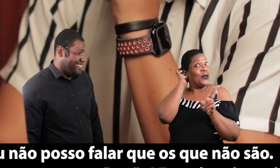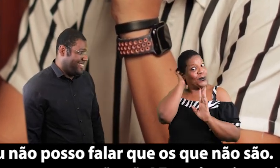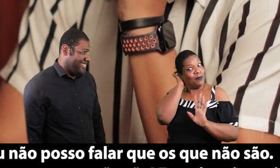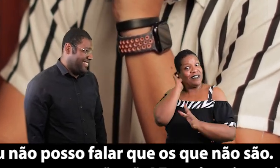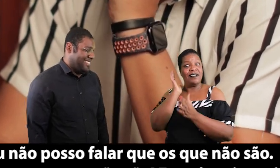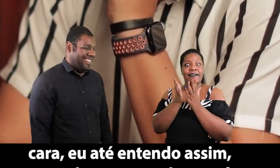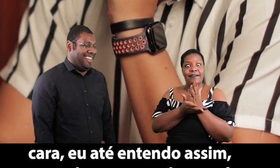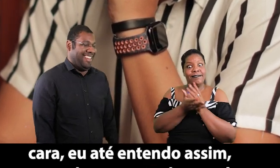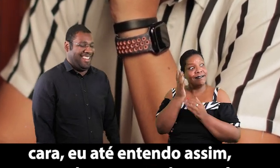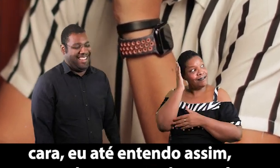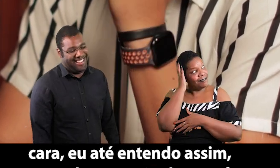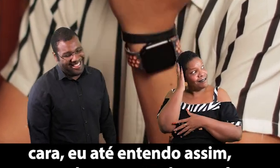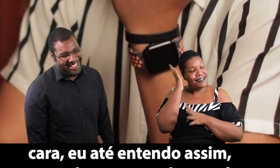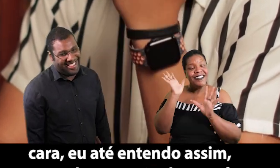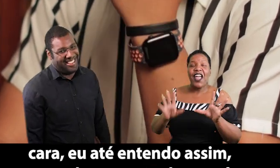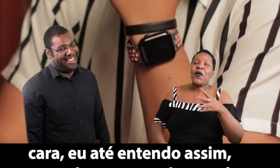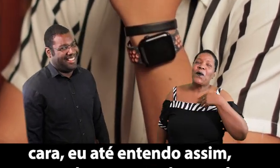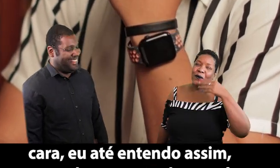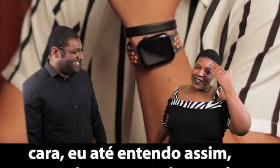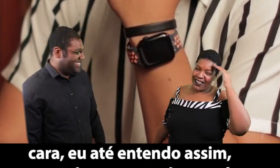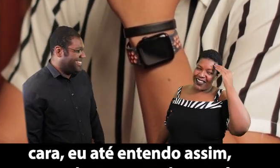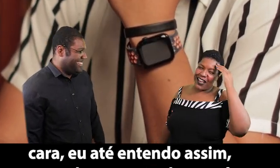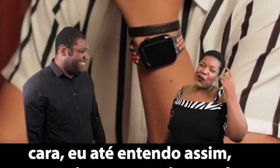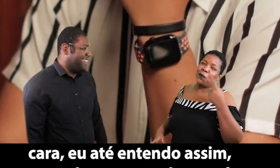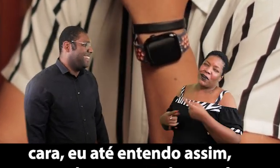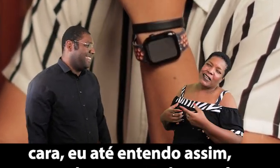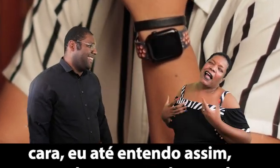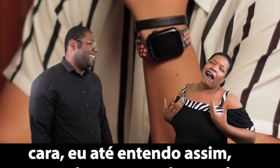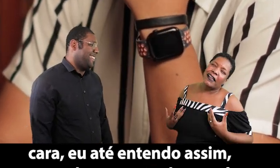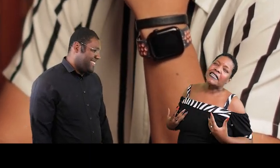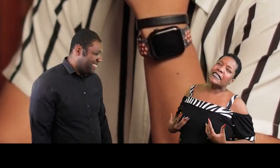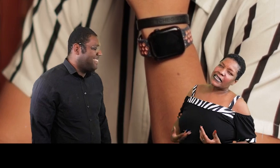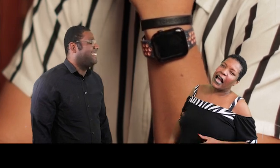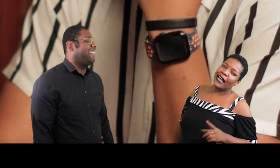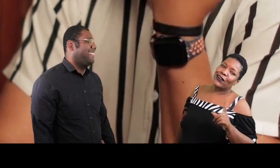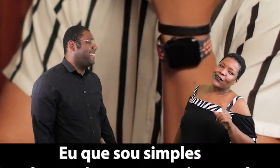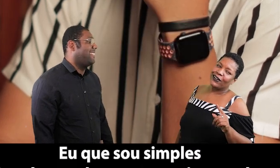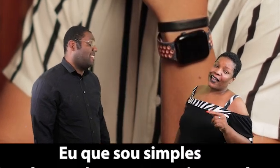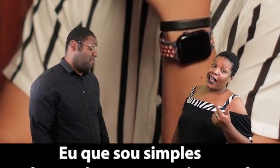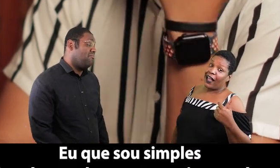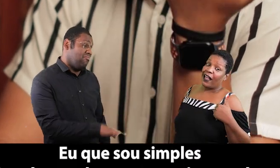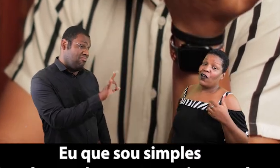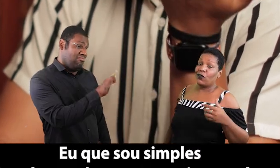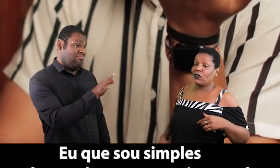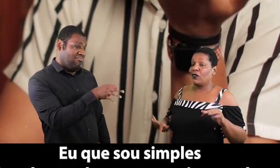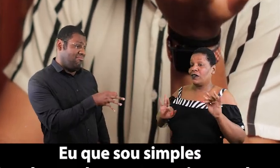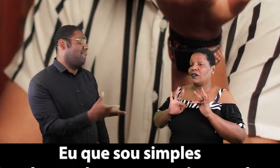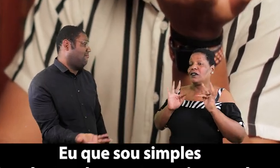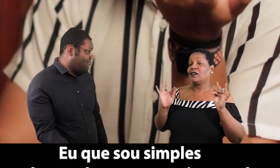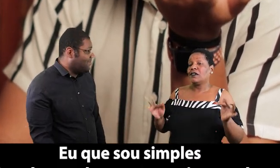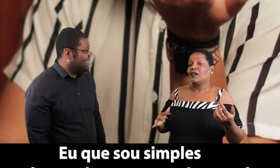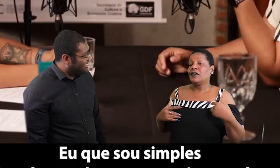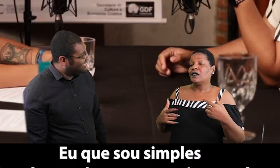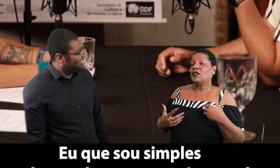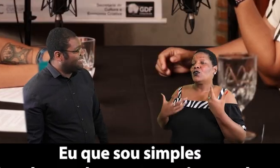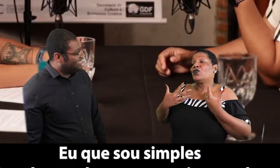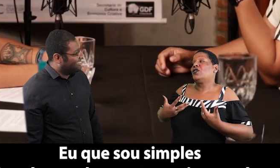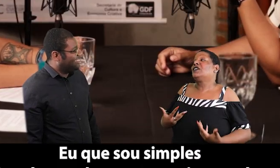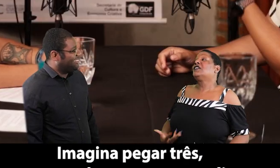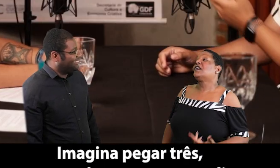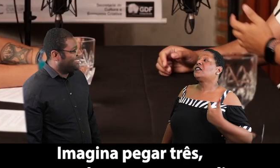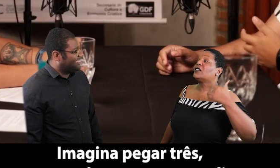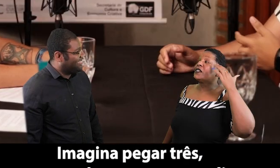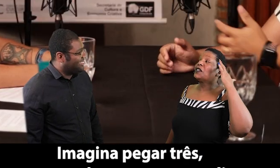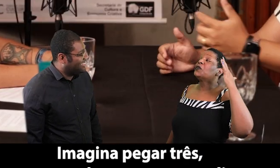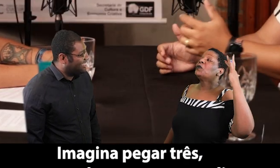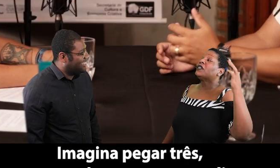você vê assim, cara... Eu até entendo, assim, porque às vezes tu tá cansado, né? Eu que sou simples banda, tem hora que eu tô cansado.